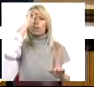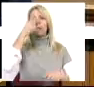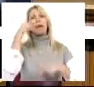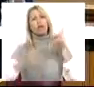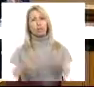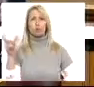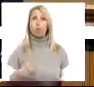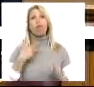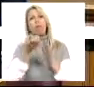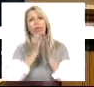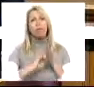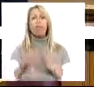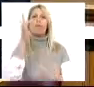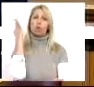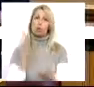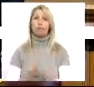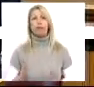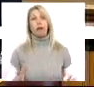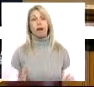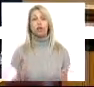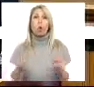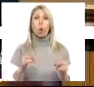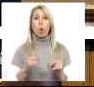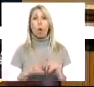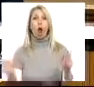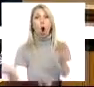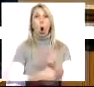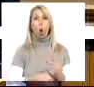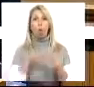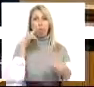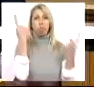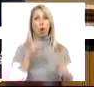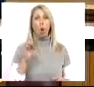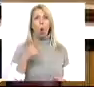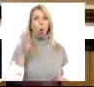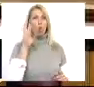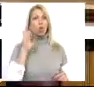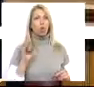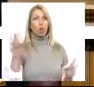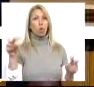devolver-lhes os feriados que, não sendo por roubo ou por furto, o que é verdade é que as pessoas acabaram por perder.